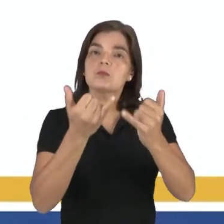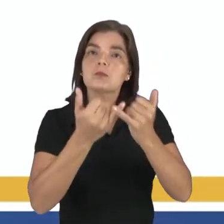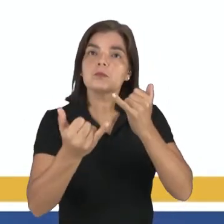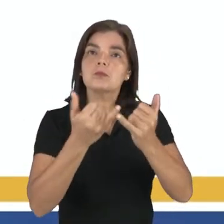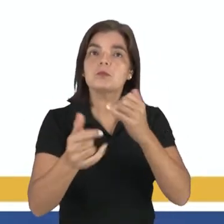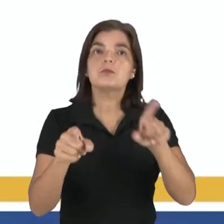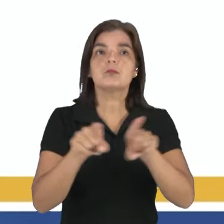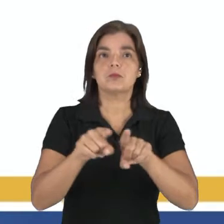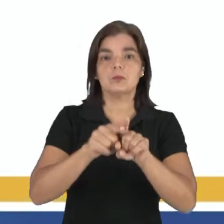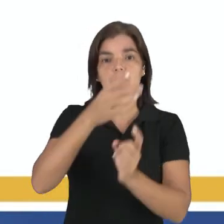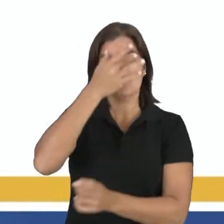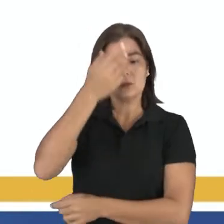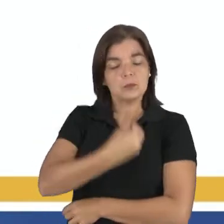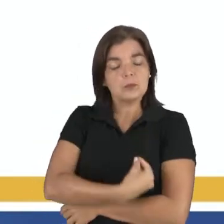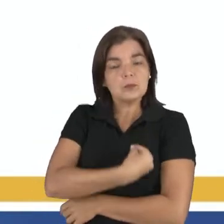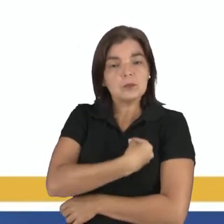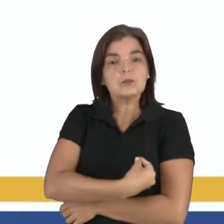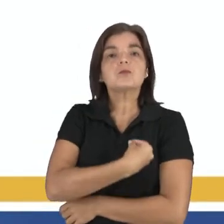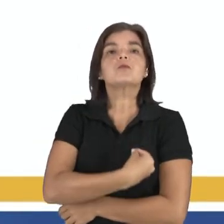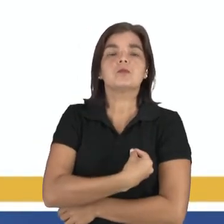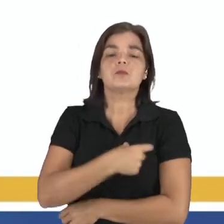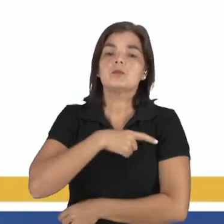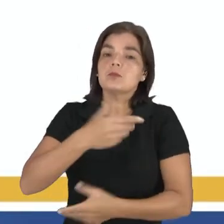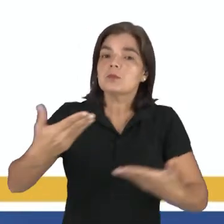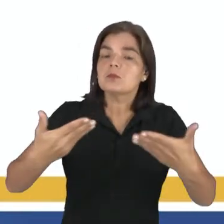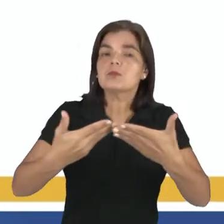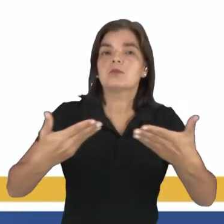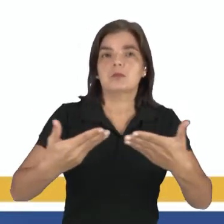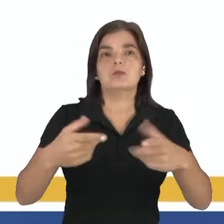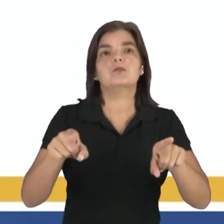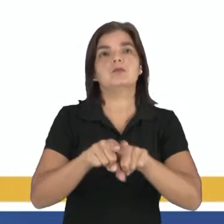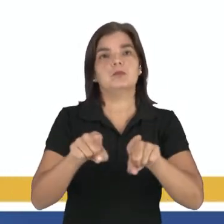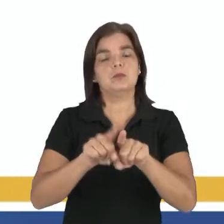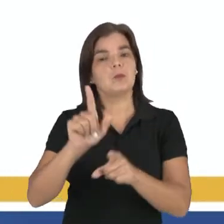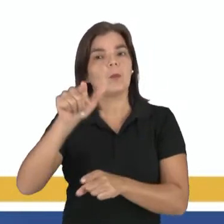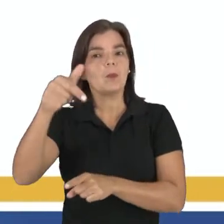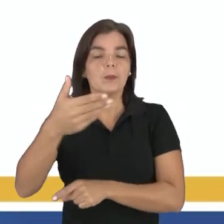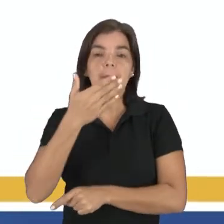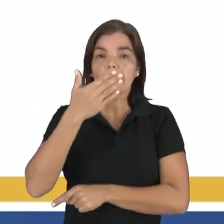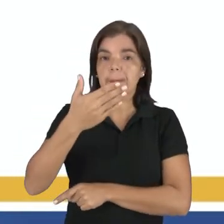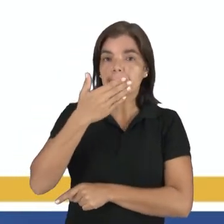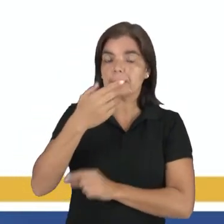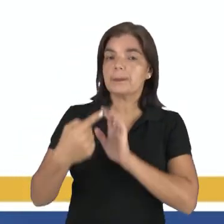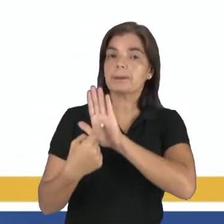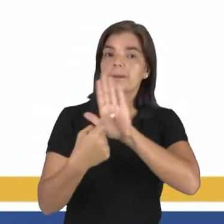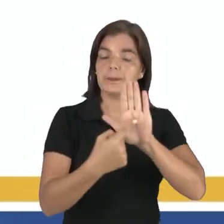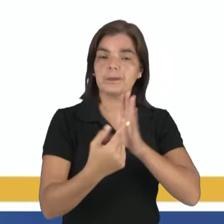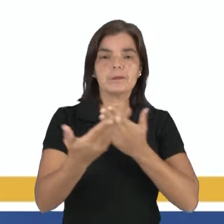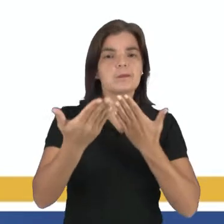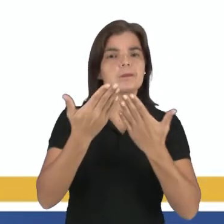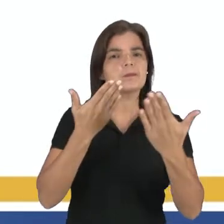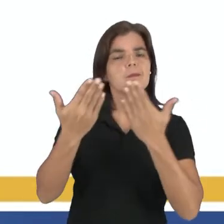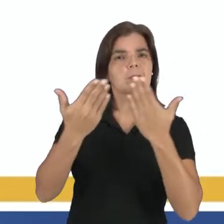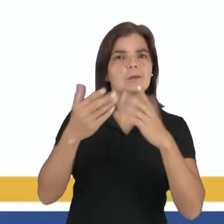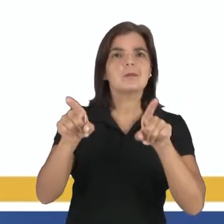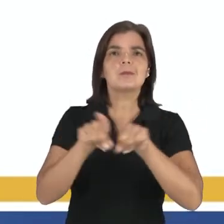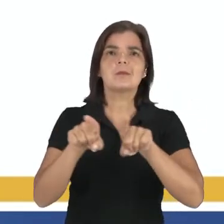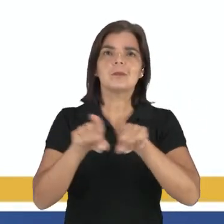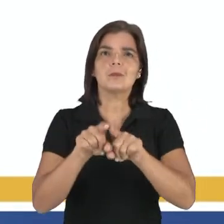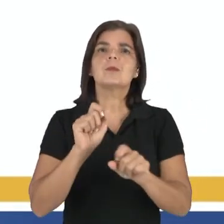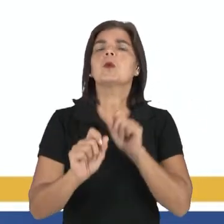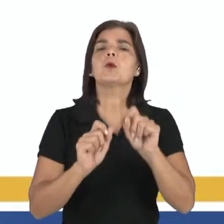com os indivíduos, os seres que existem hoje. Também existe outro tipo de evidência, que é a comparação